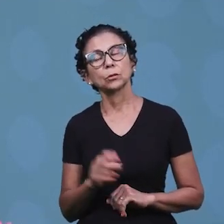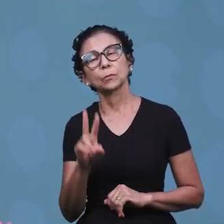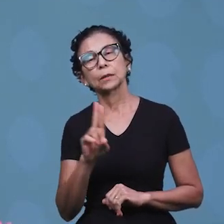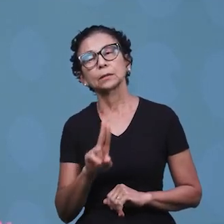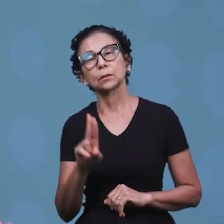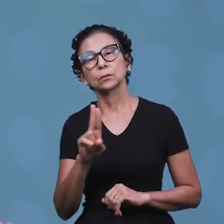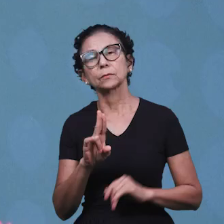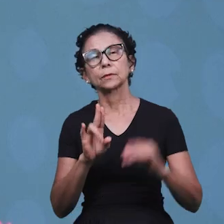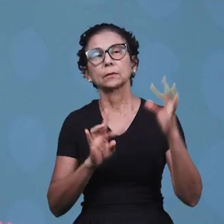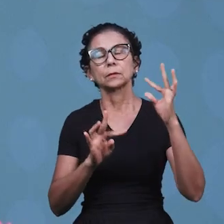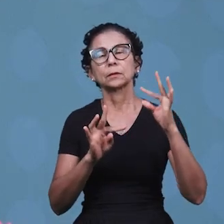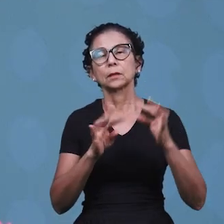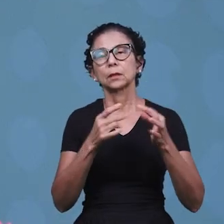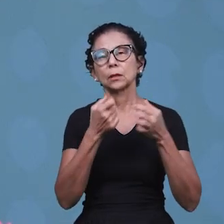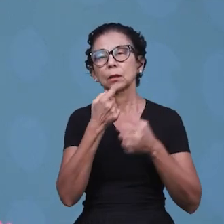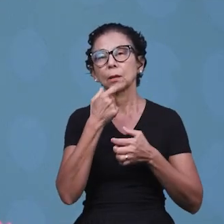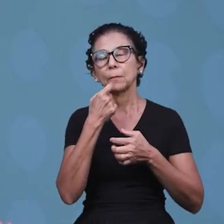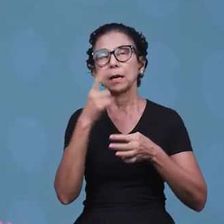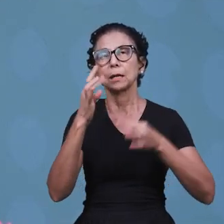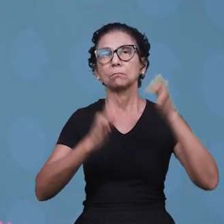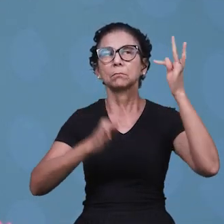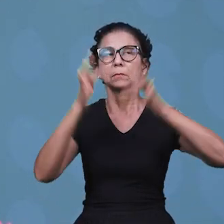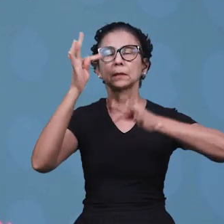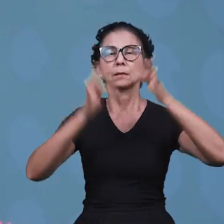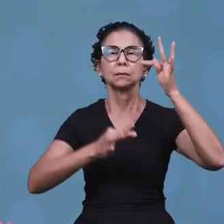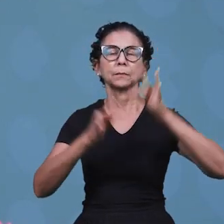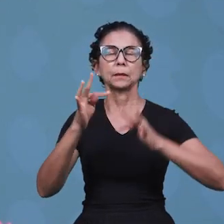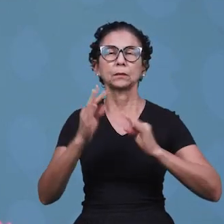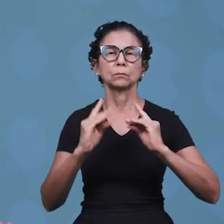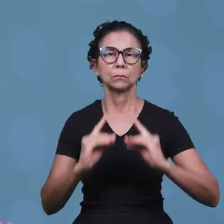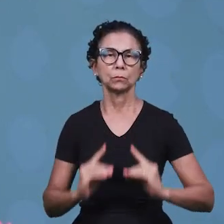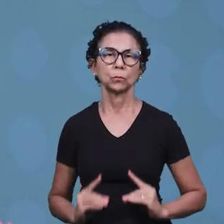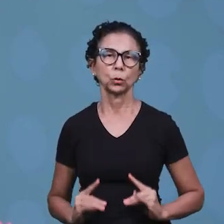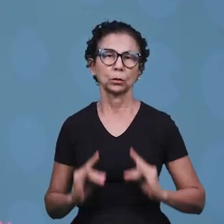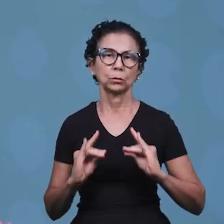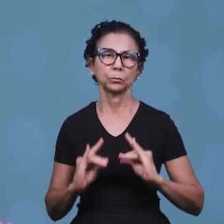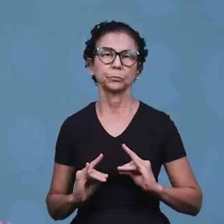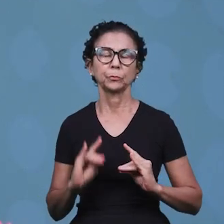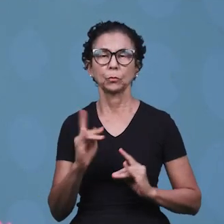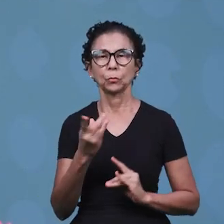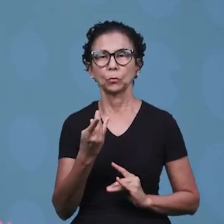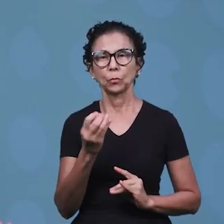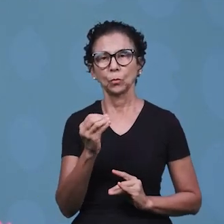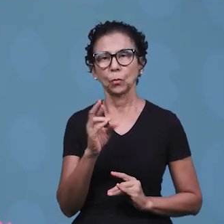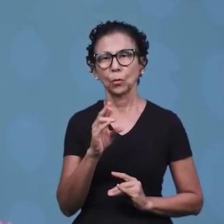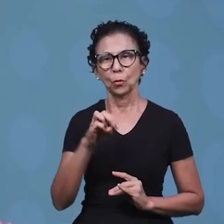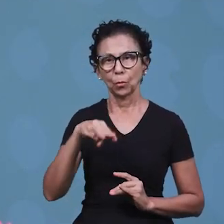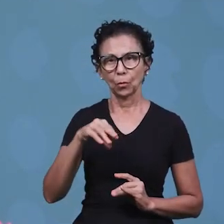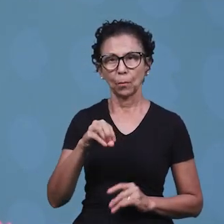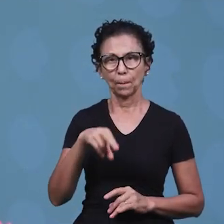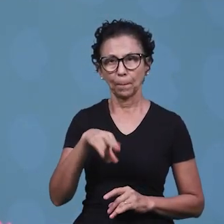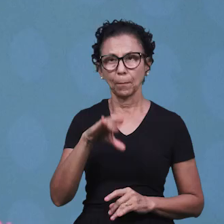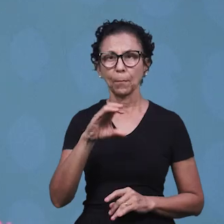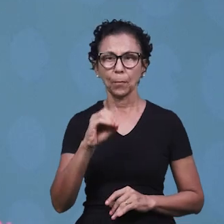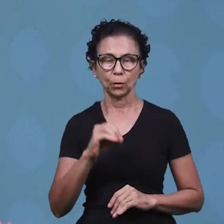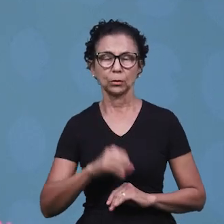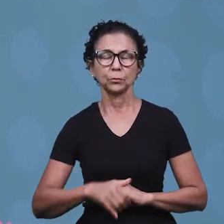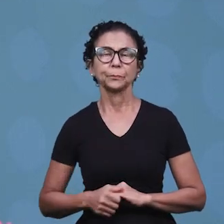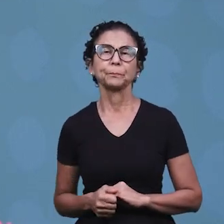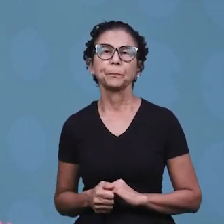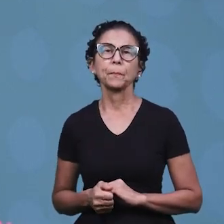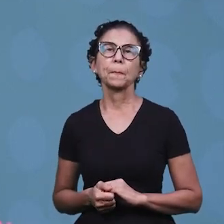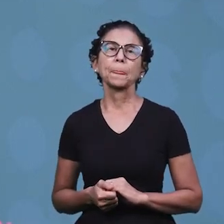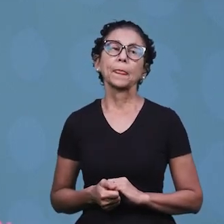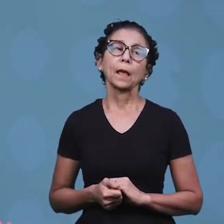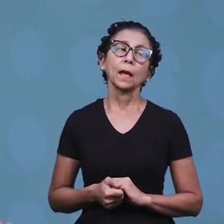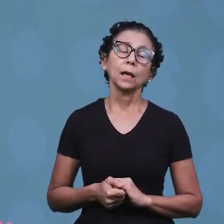Com a intensidade deles e até a melhora dos sintomas, né? Quando a gente tem a